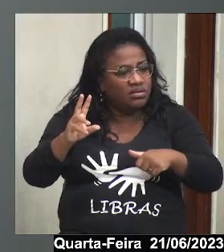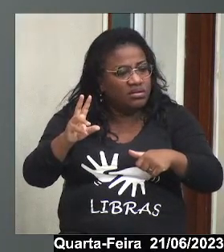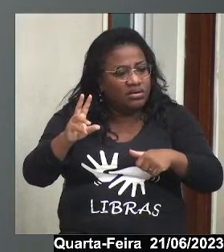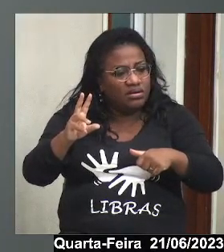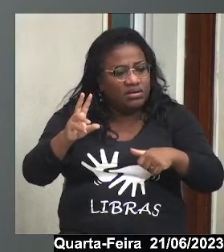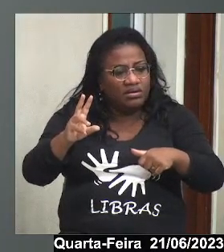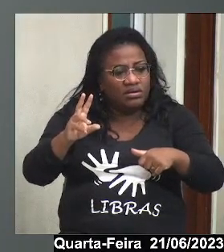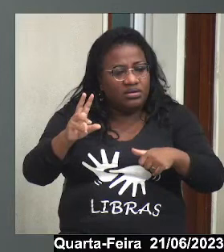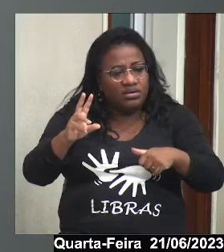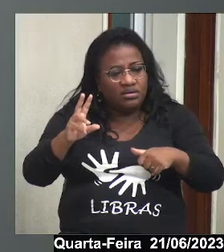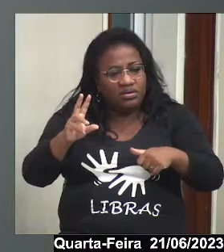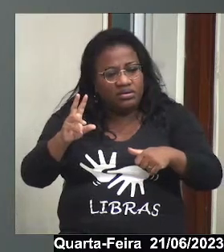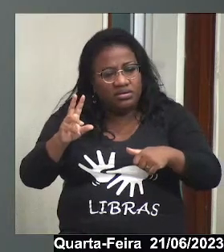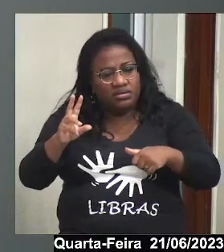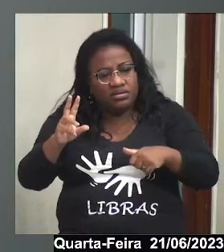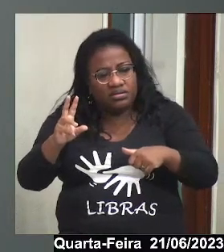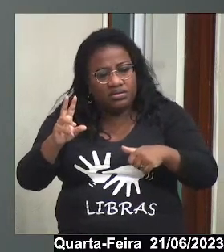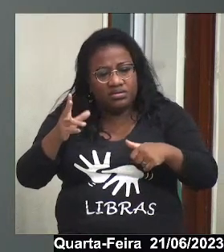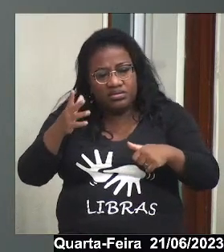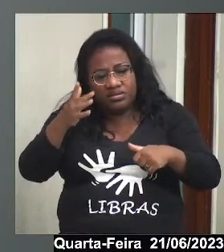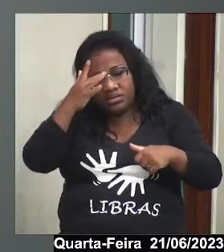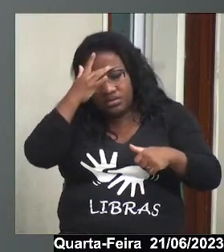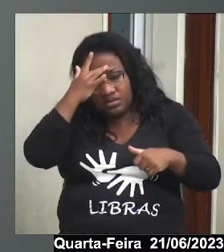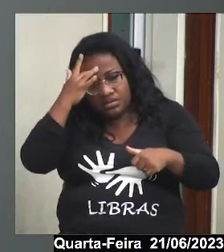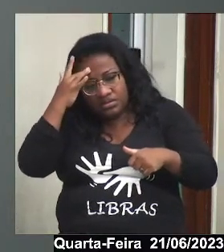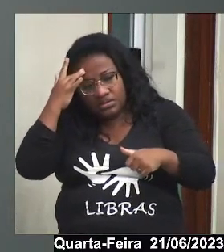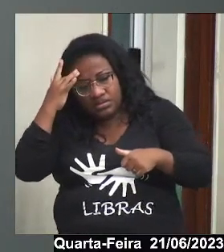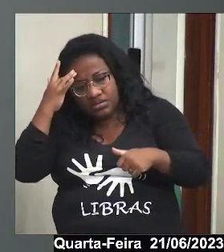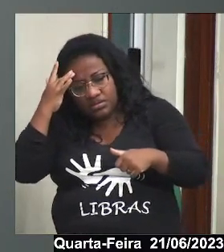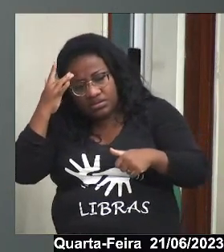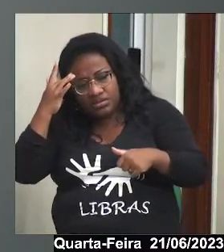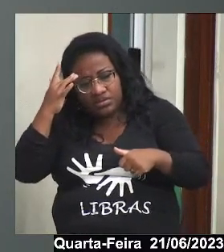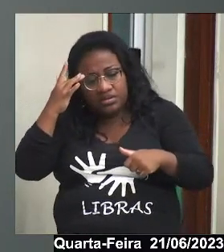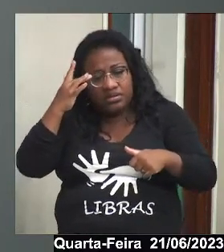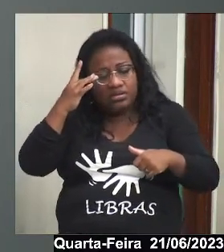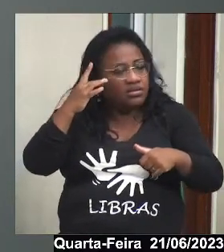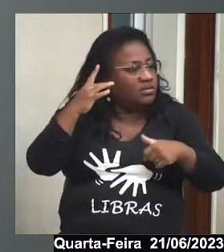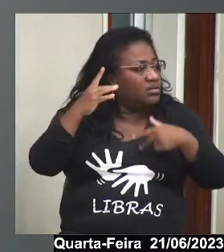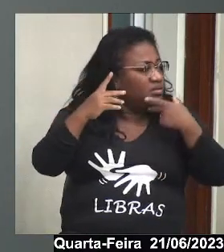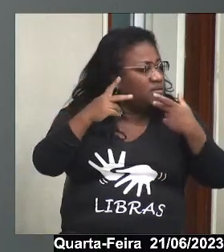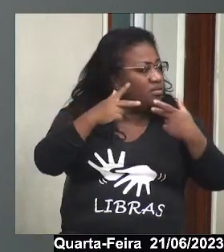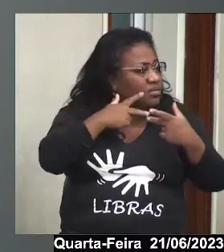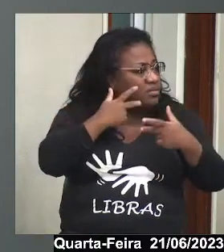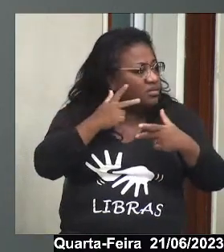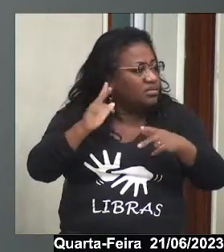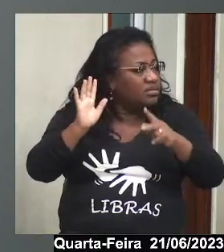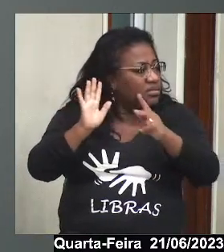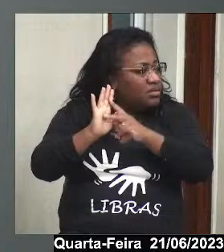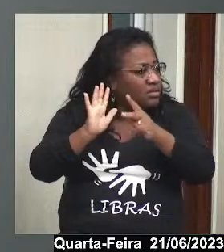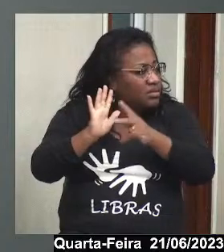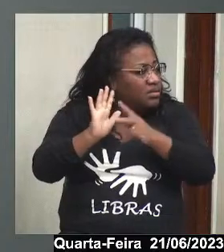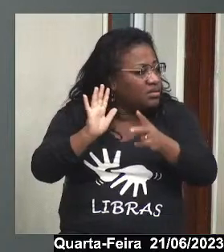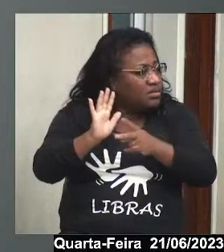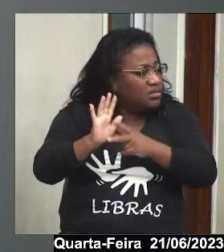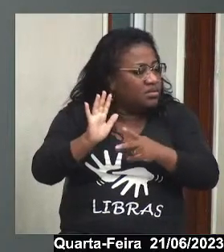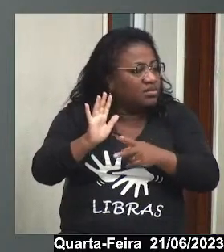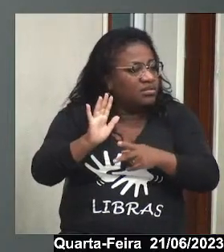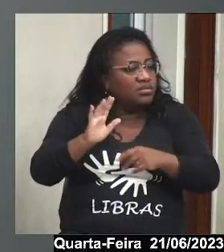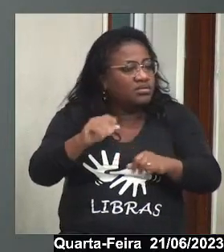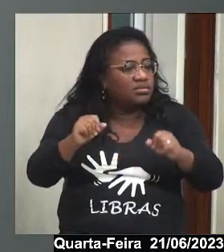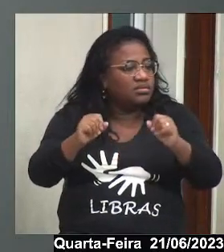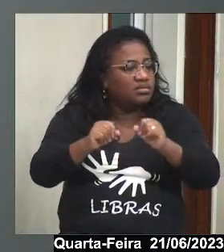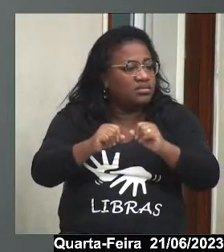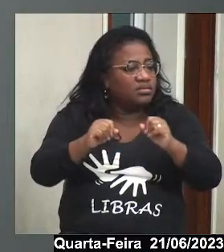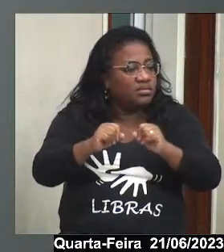pessoas aí, em especial o vereador de oposição, que adora falar, mas não, de fato não produz nenhum projeto, não traz